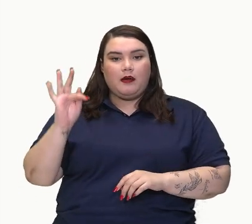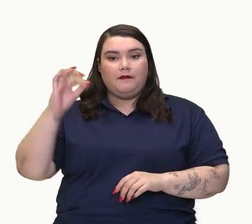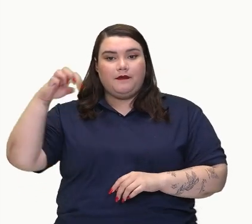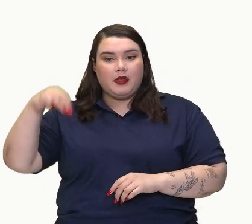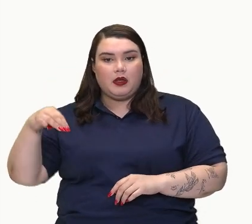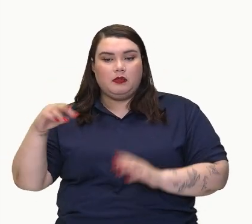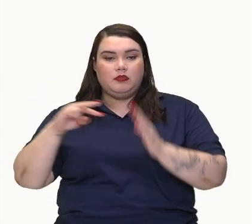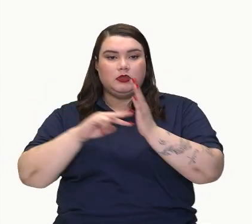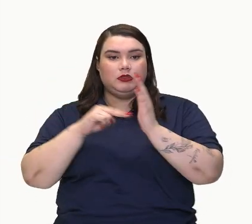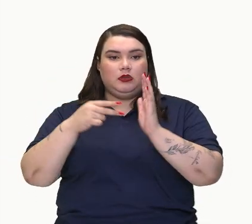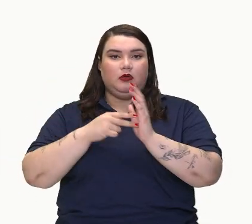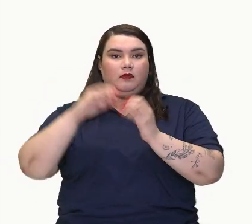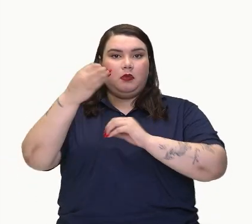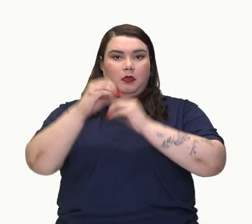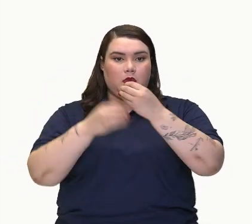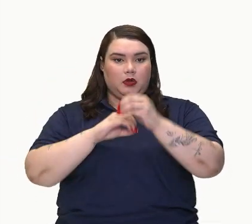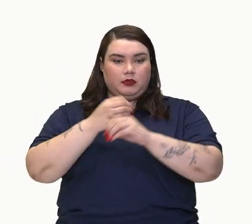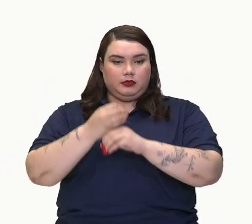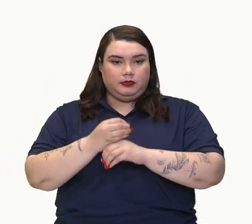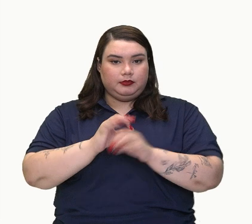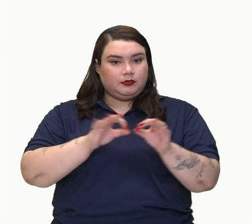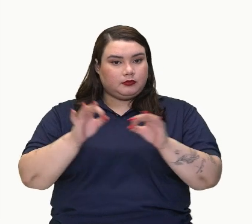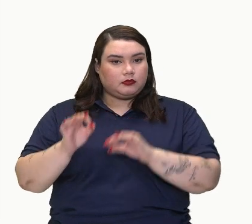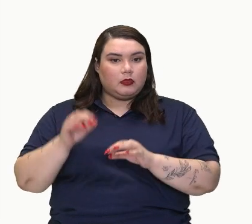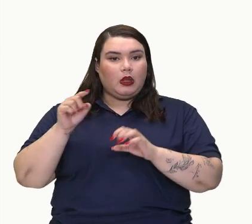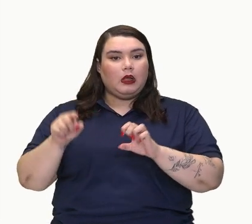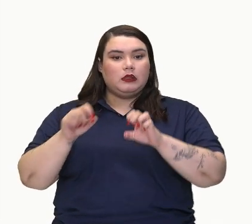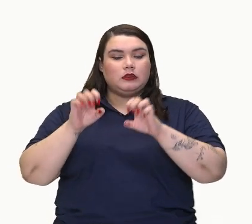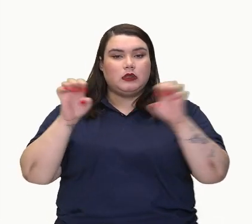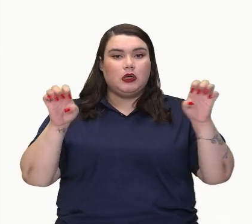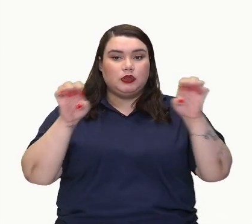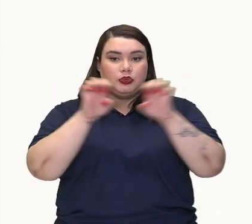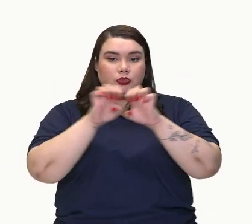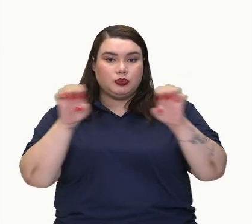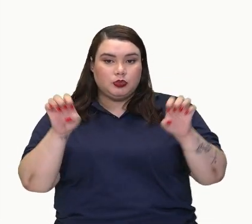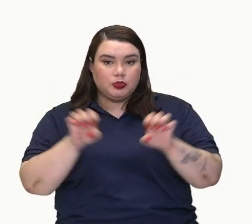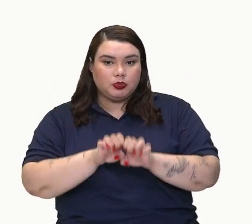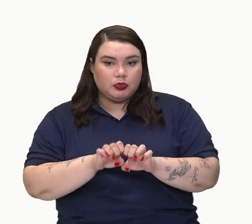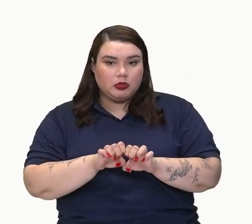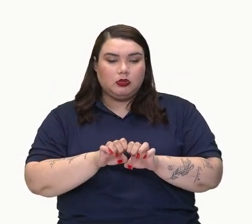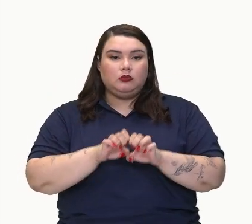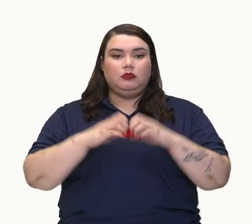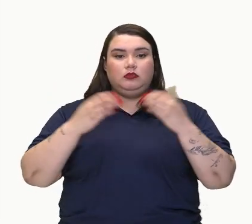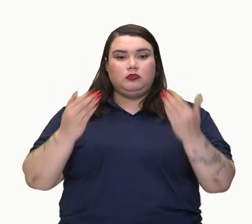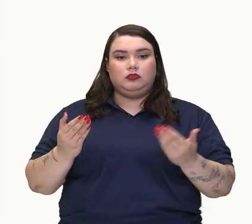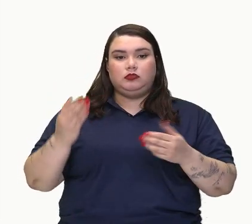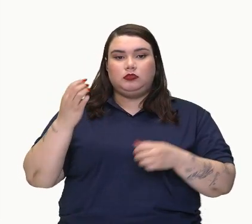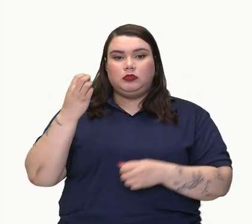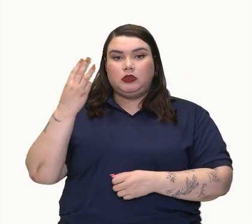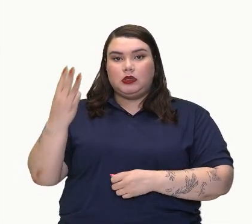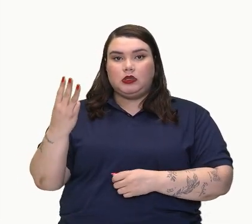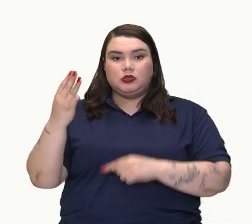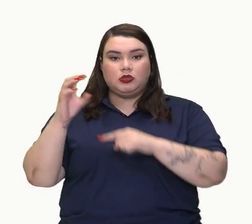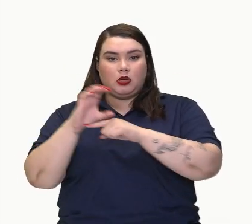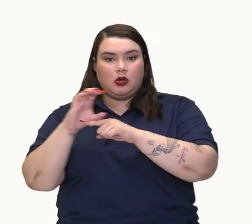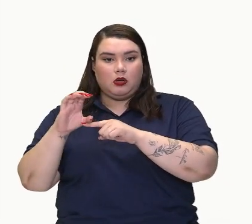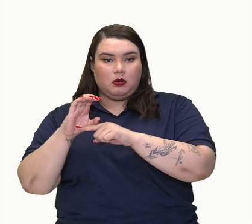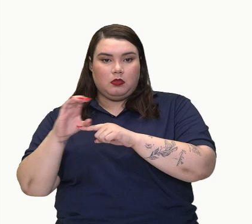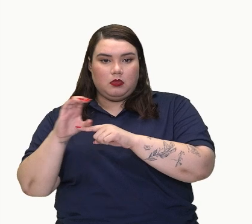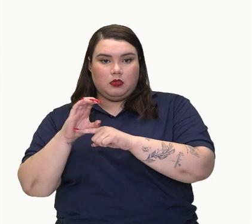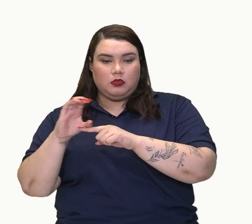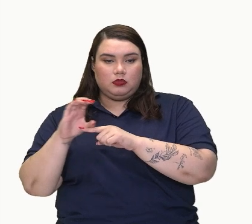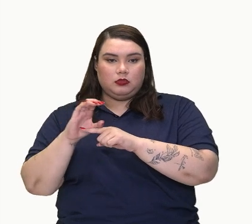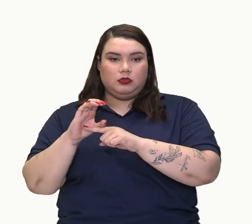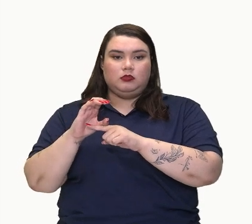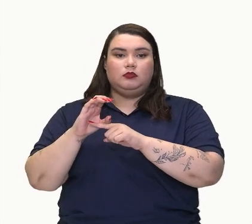Exatamente. Se você contar esta estrutura aqui, o que nós vamos ter? 3 carbonos,